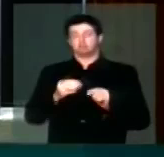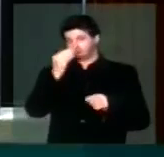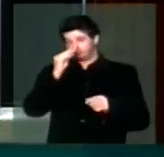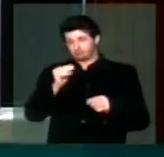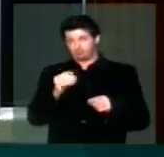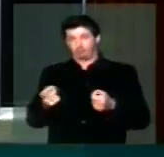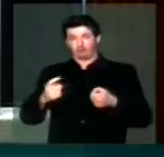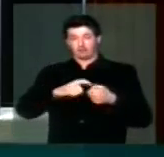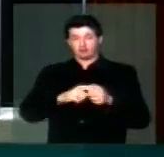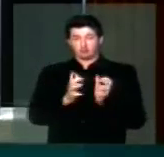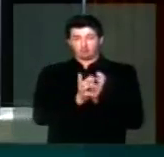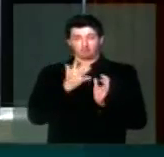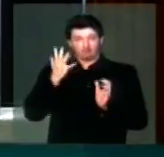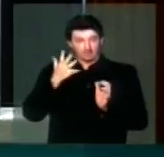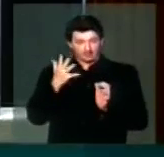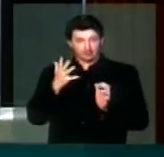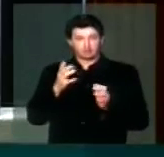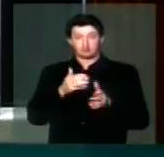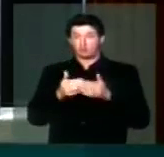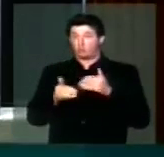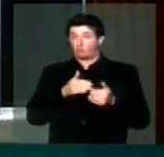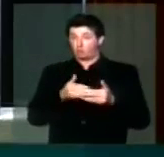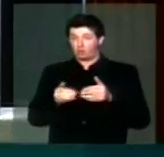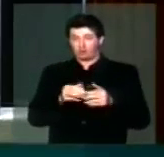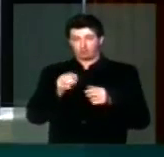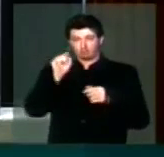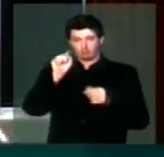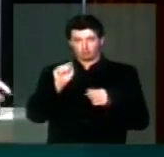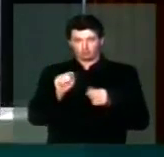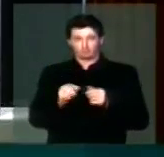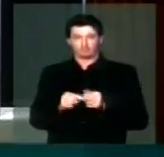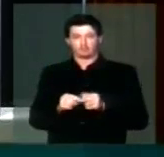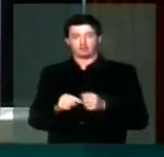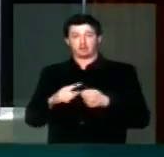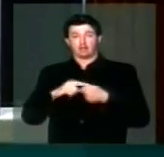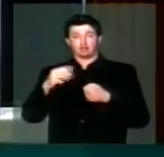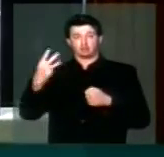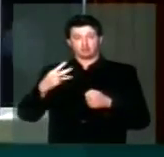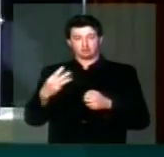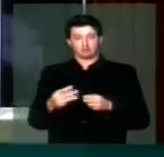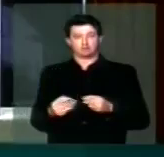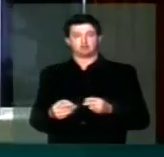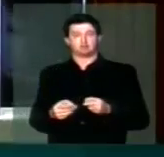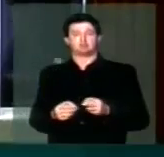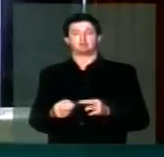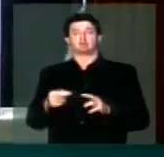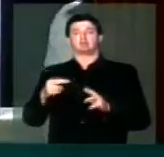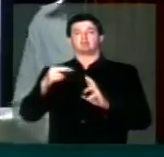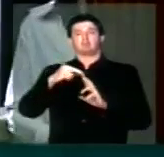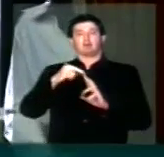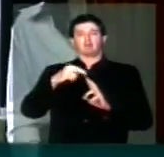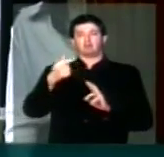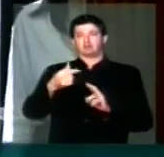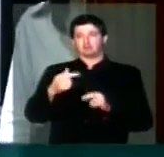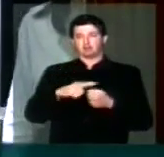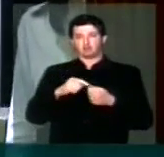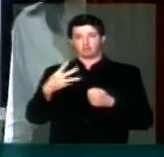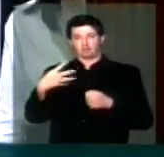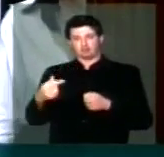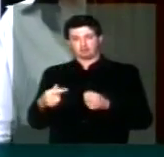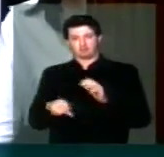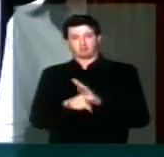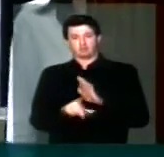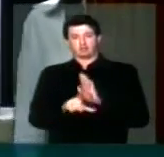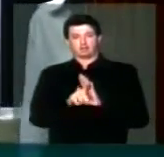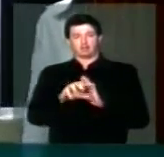filiação partidária em qualquer hipótese. E artigo 3º, parágrafo 7º do artigo 47 da